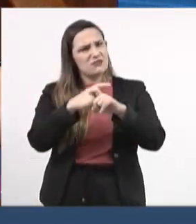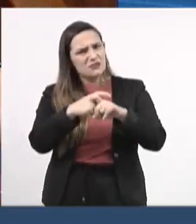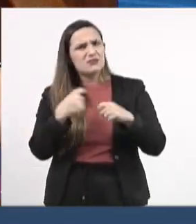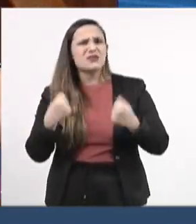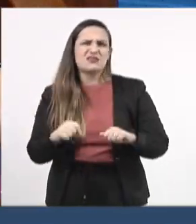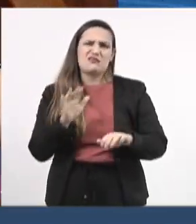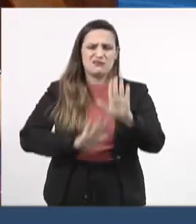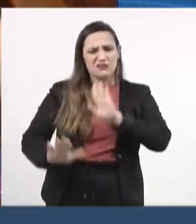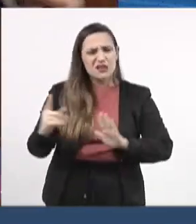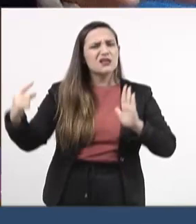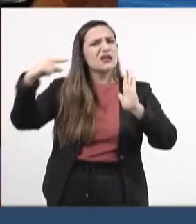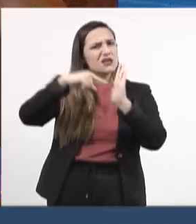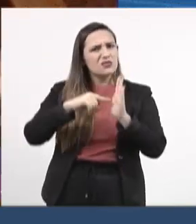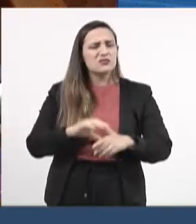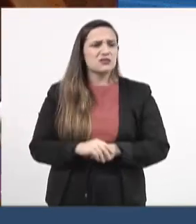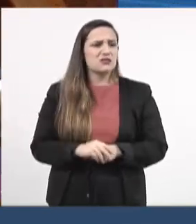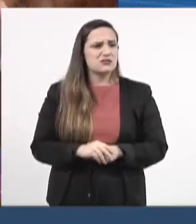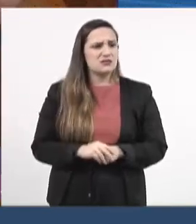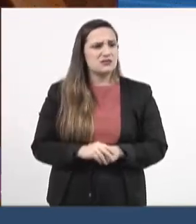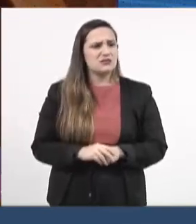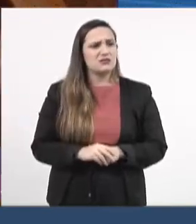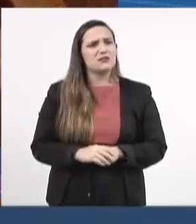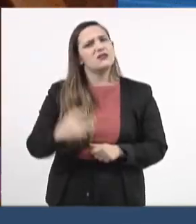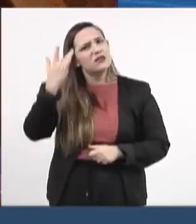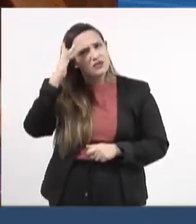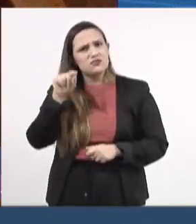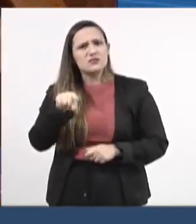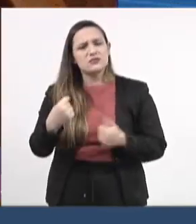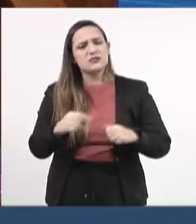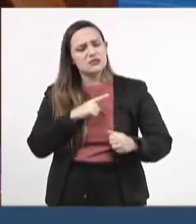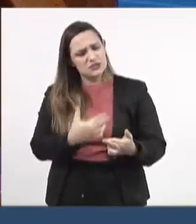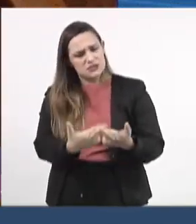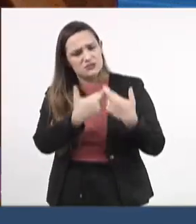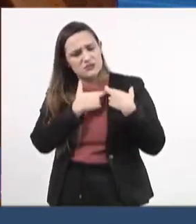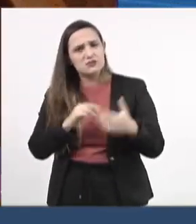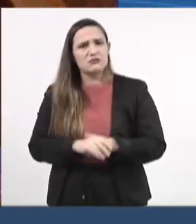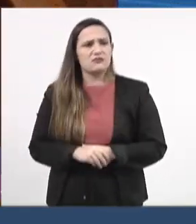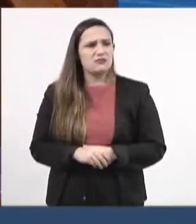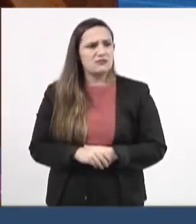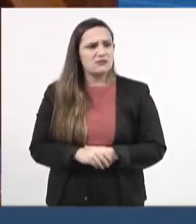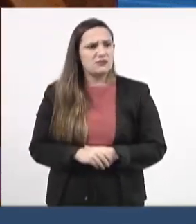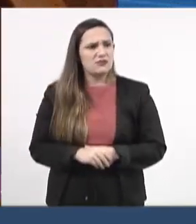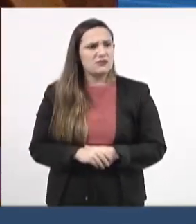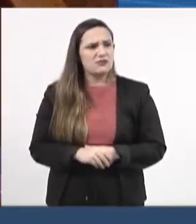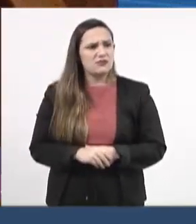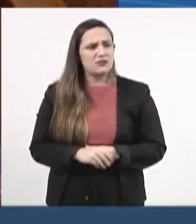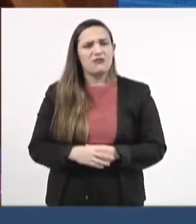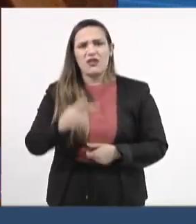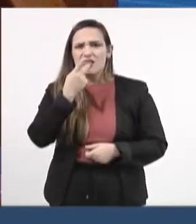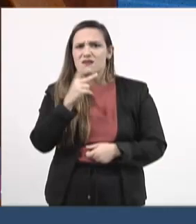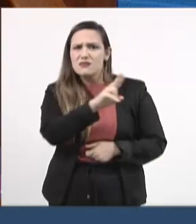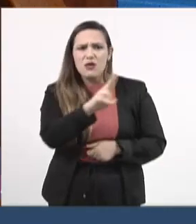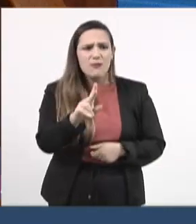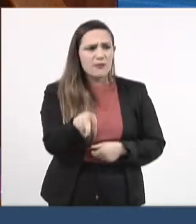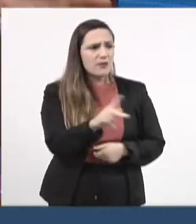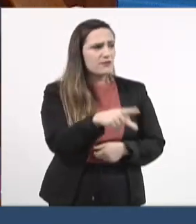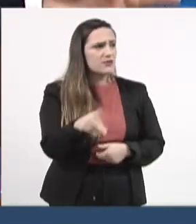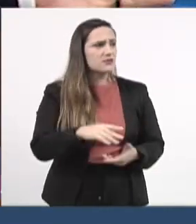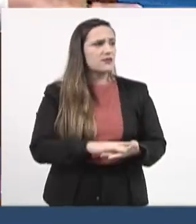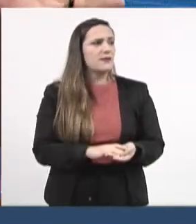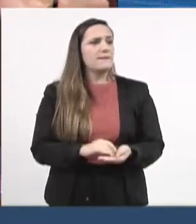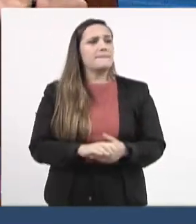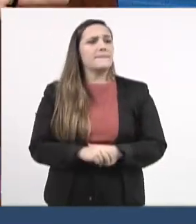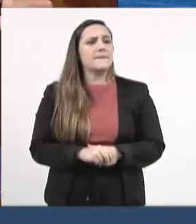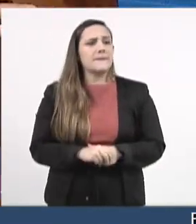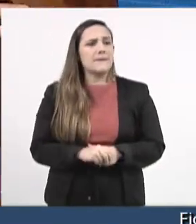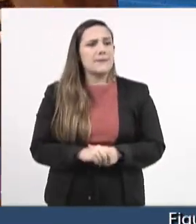essas denúncias. Eu acho que Vossa Excelência tem que ter muita responsabilidade de falar o nome de uma professora aqui e dizer que ela está